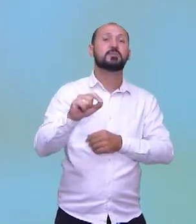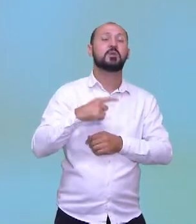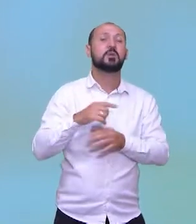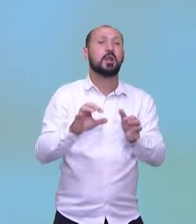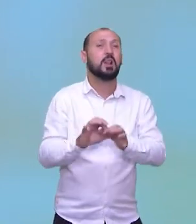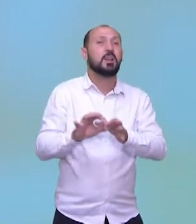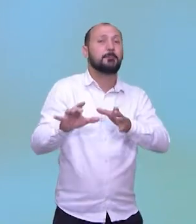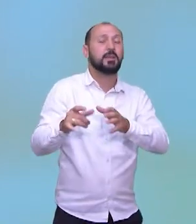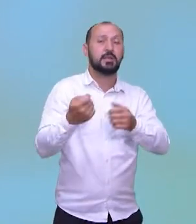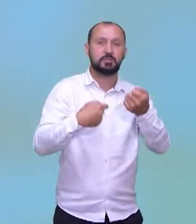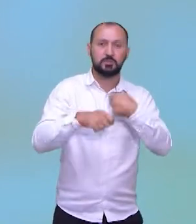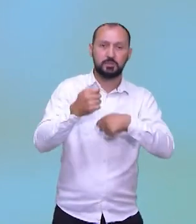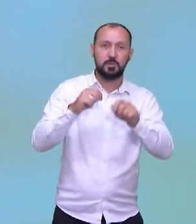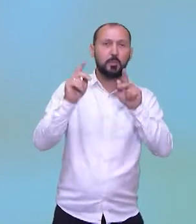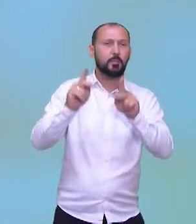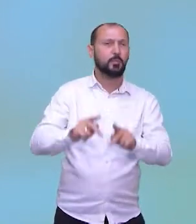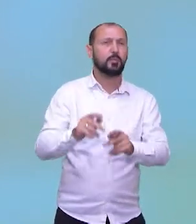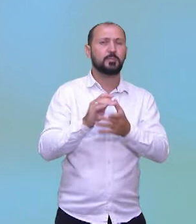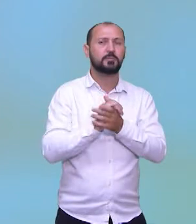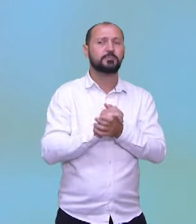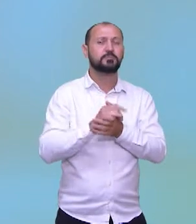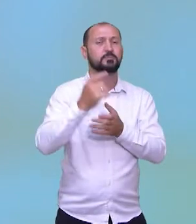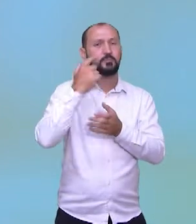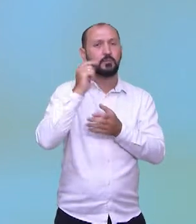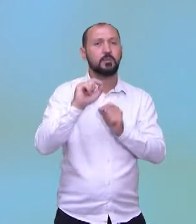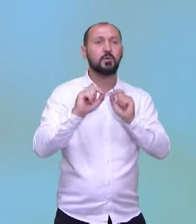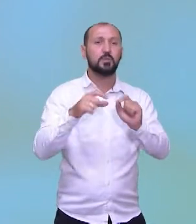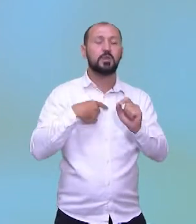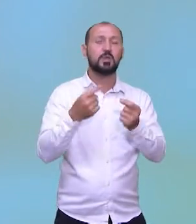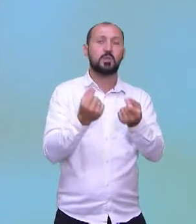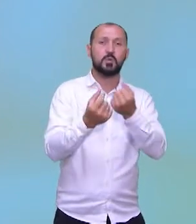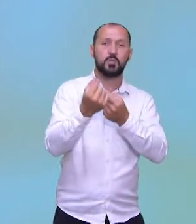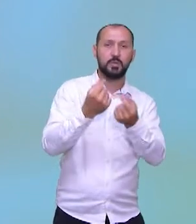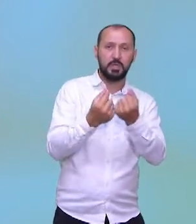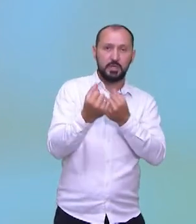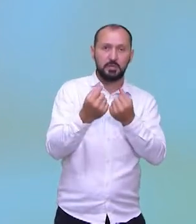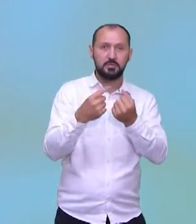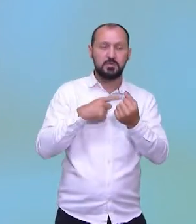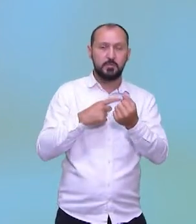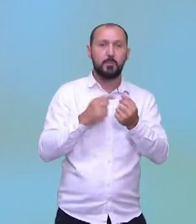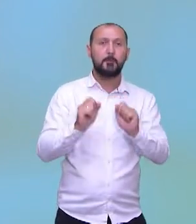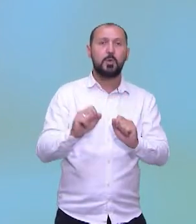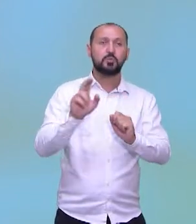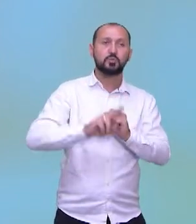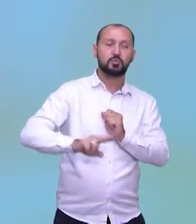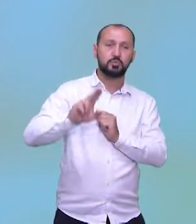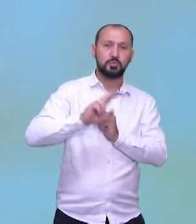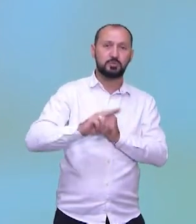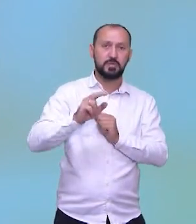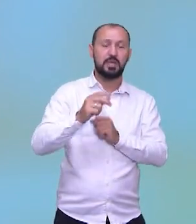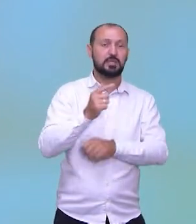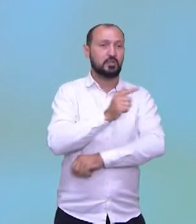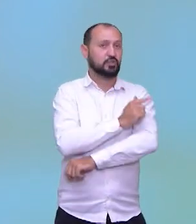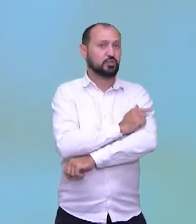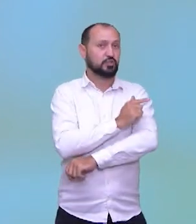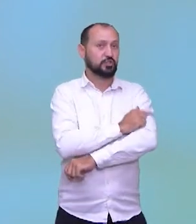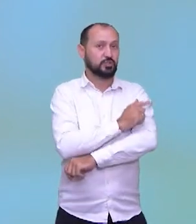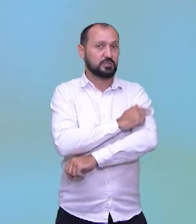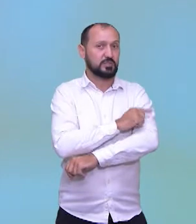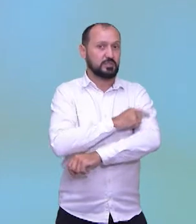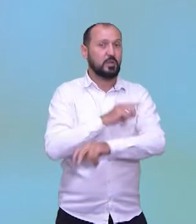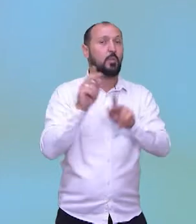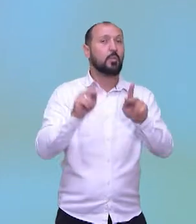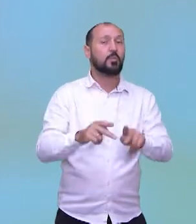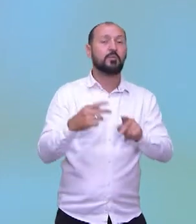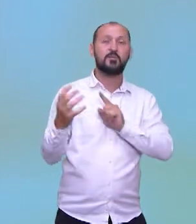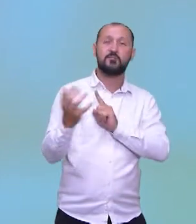o que proporciona à administração pública a arrecadação dos recursos que vão servir para a gestão pública e vão